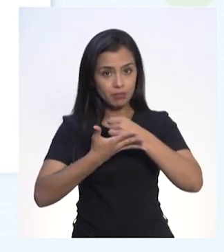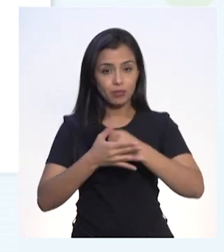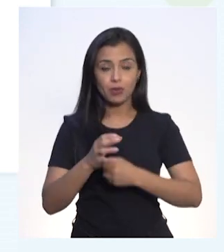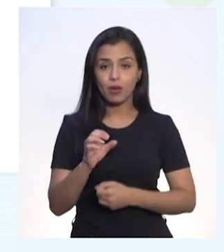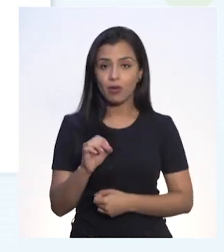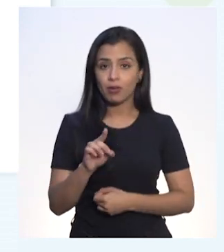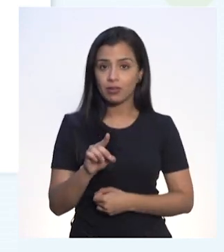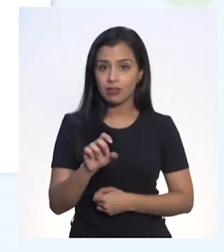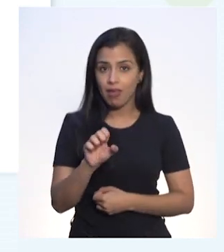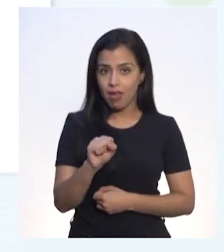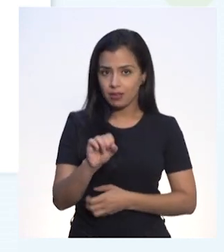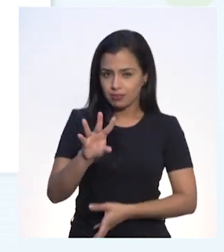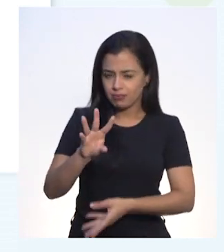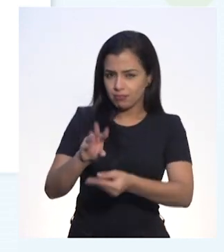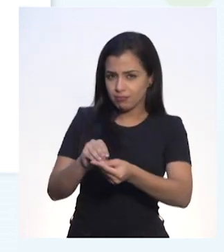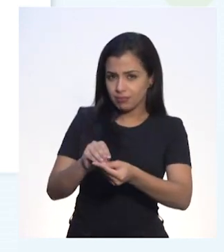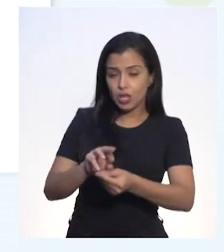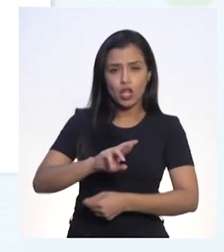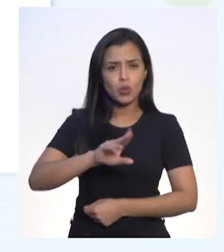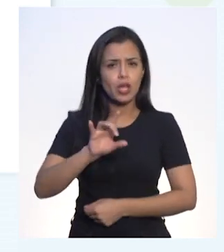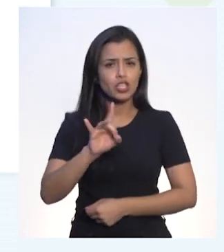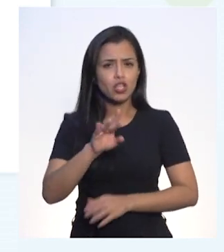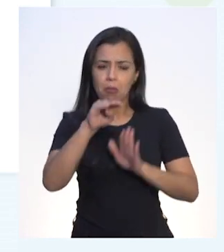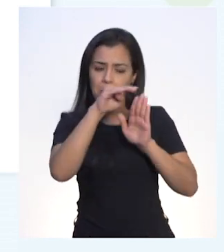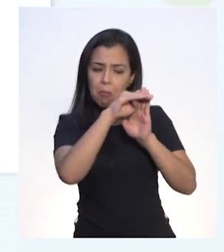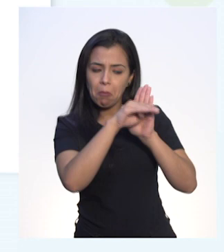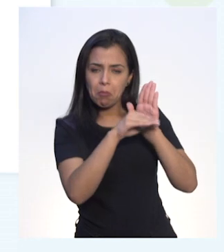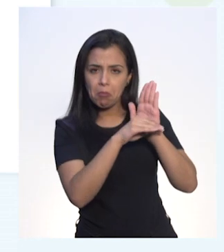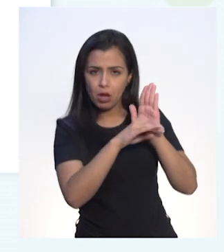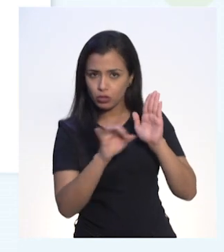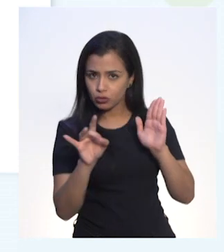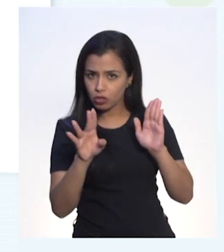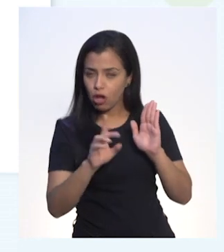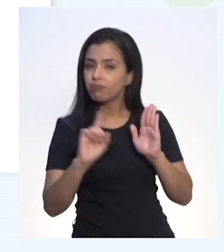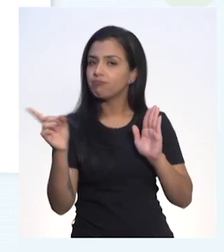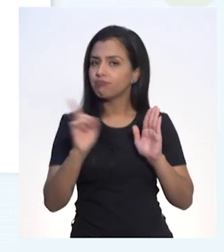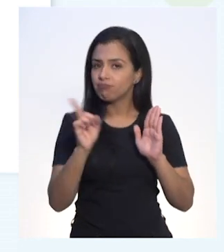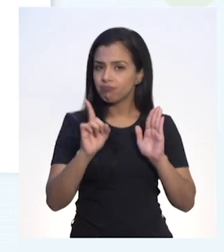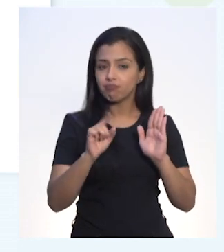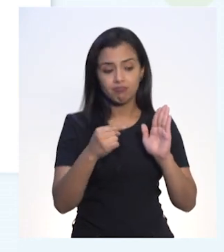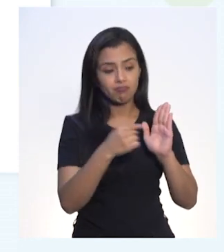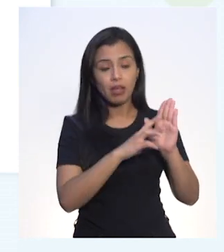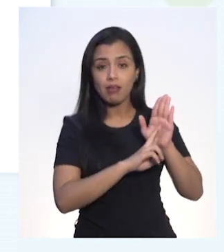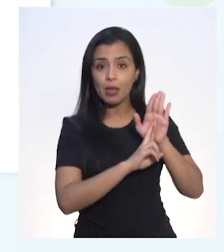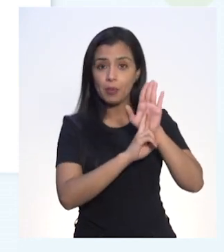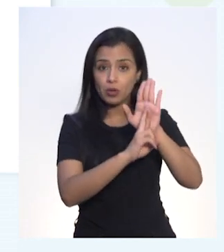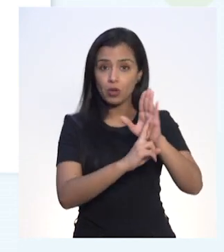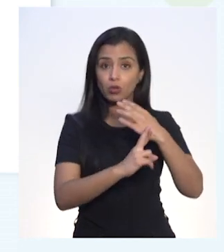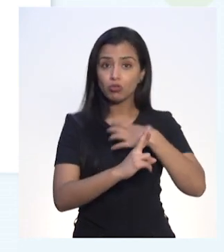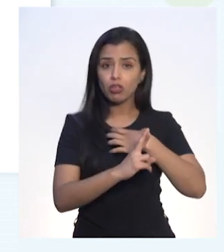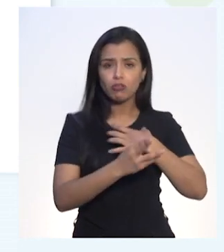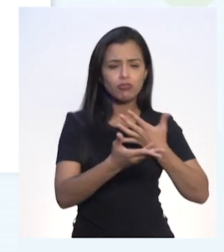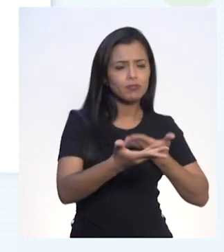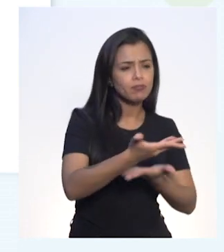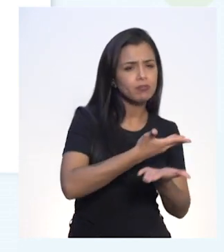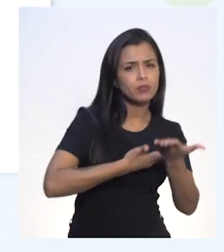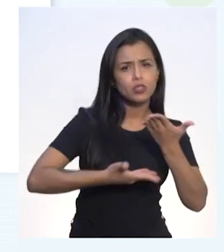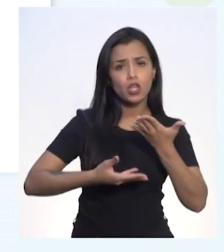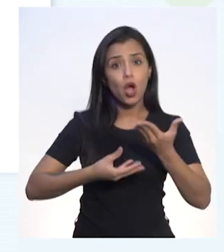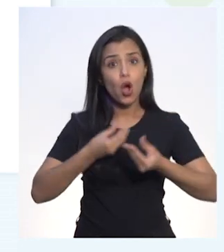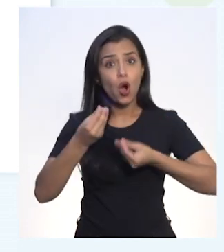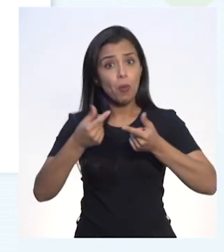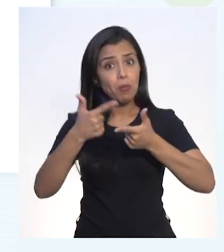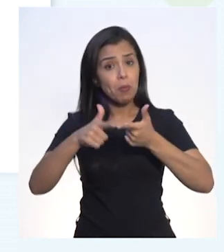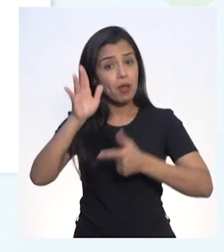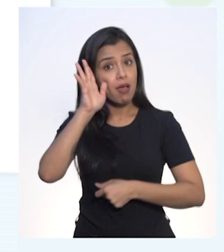ODS, não são somente itens de uma lista. Eles representam uma abordagem holística para entender e enfrentar